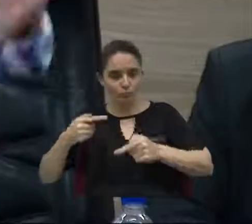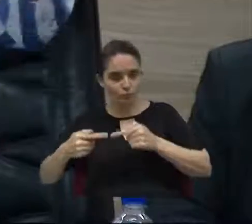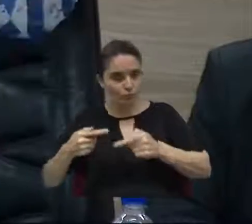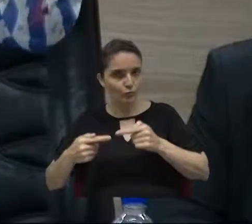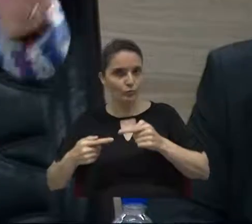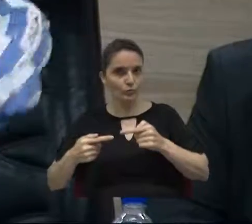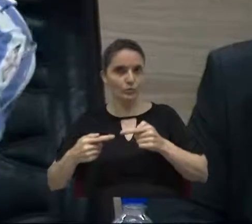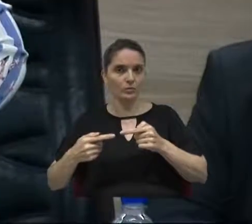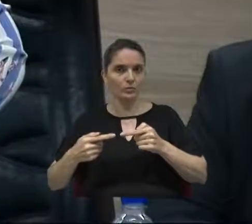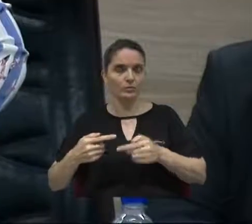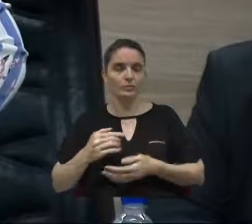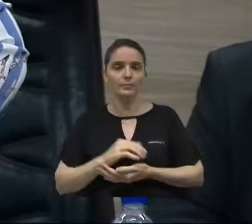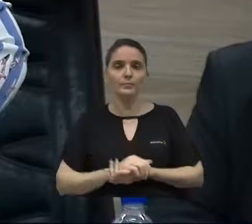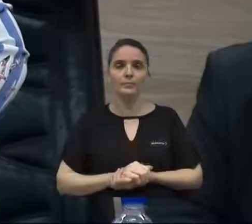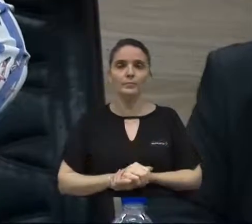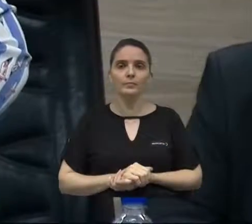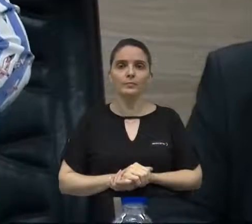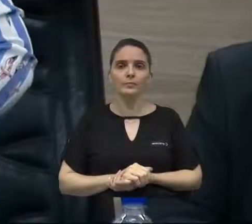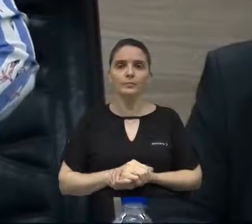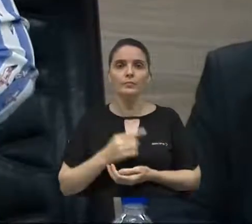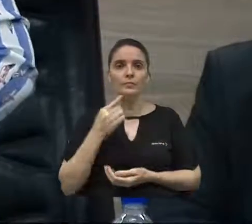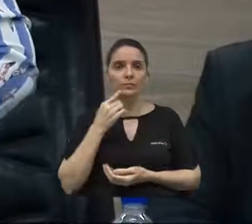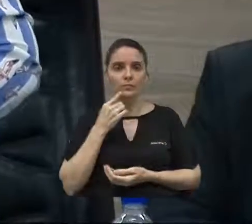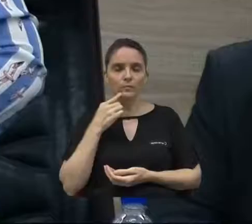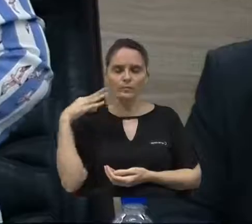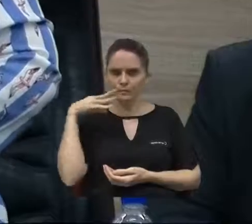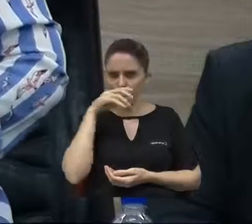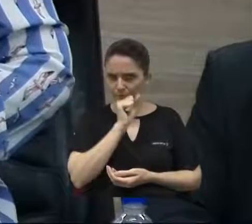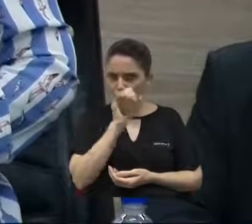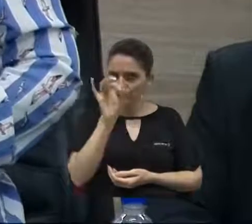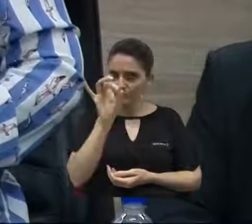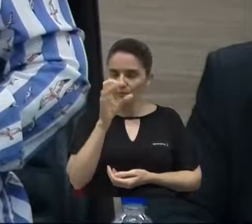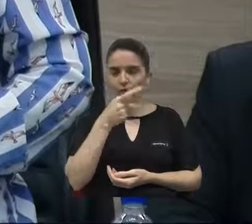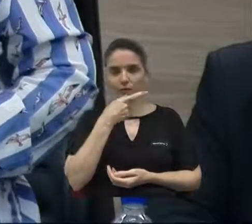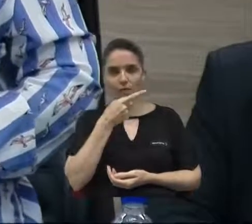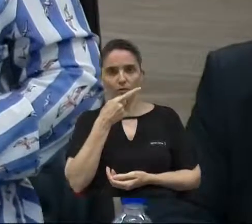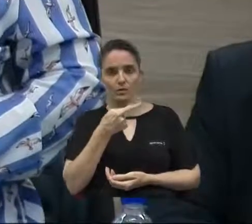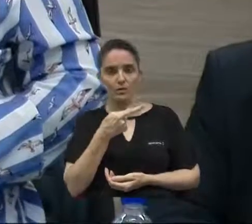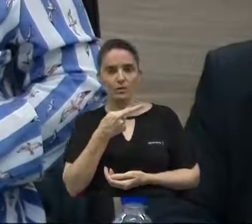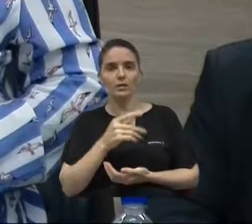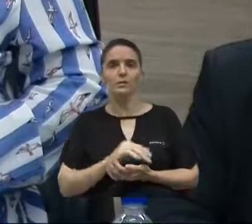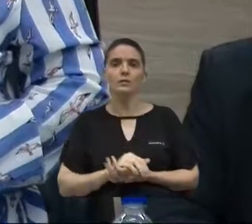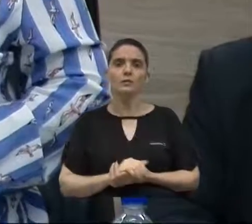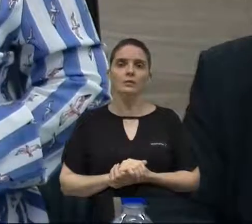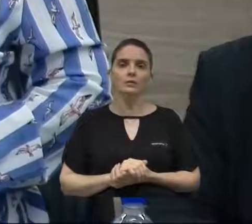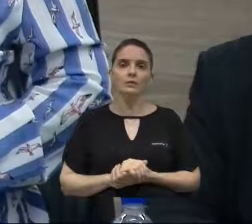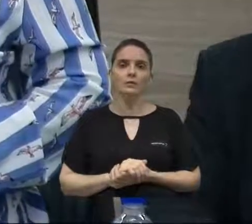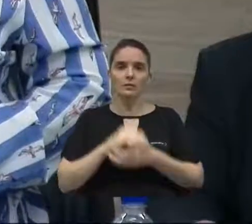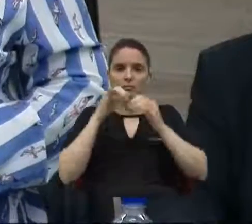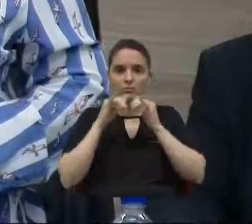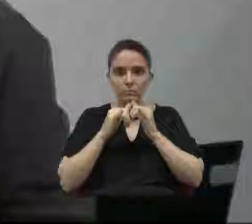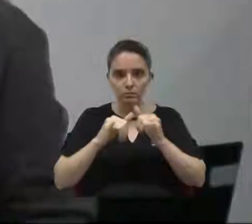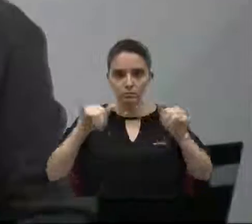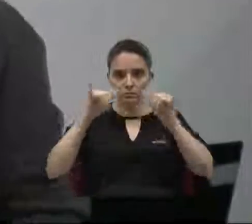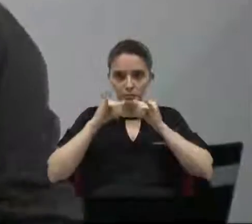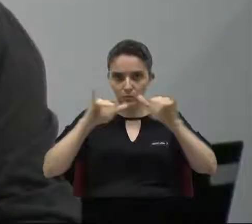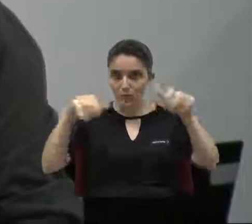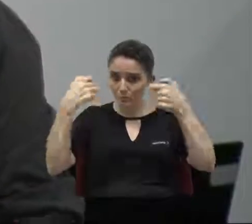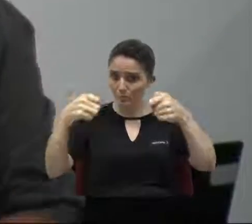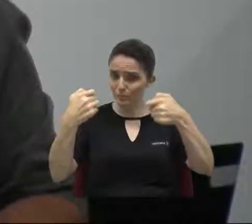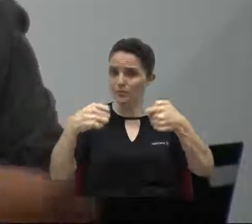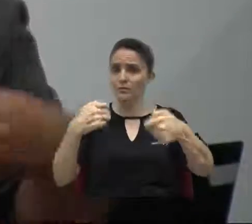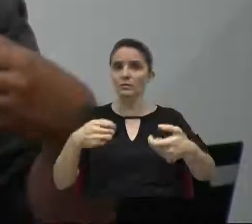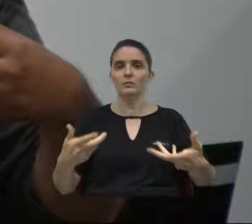bem ampla. Pode falar, vereador Cleiton. Rapidamente, é só para dizer que essa ampla divulgação que tinha que ter, essa